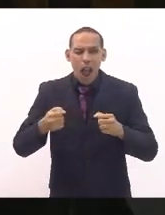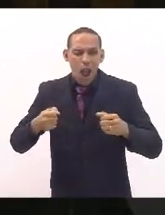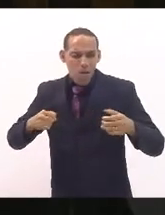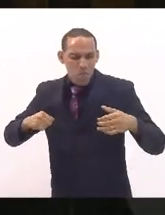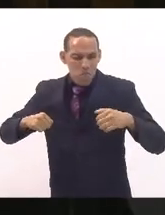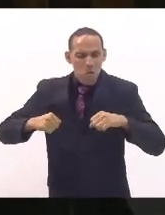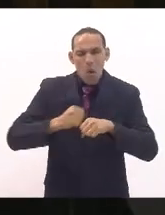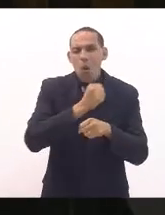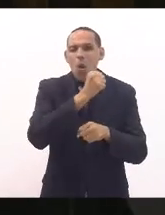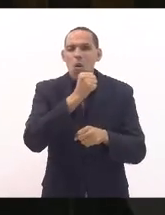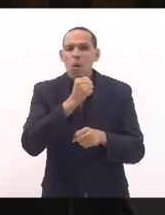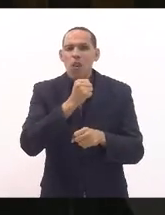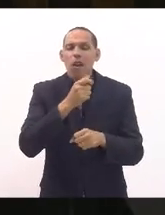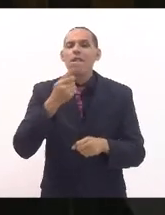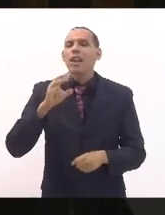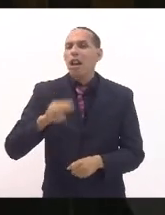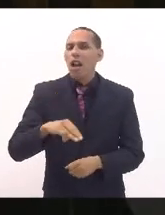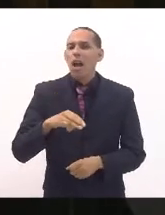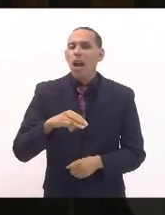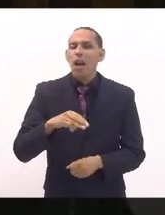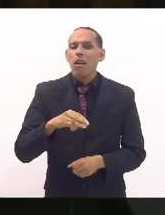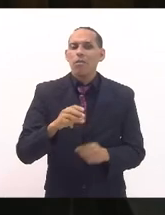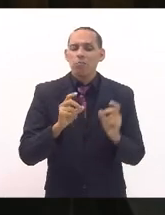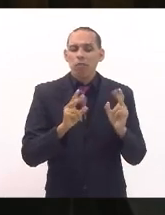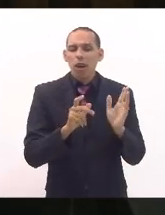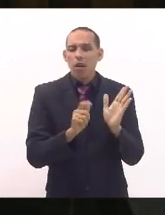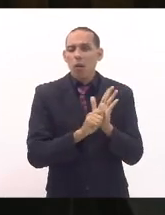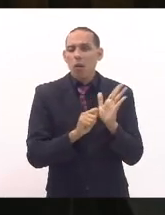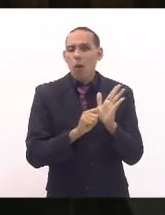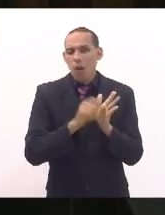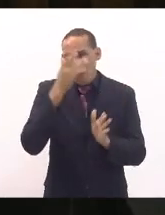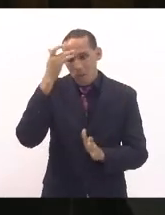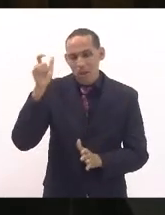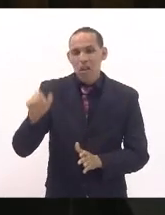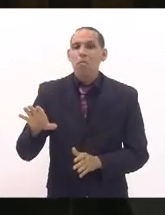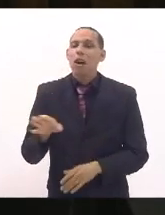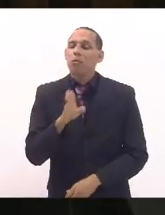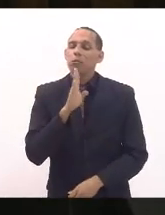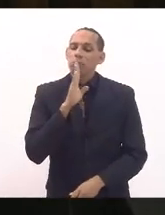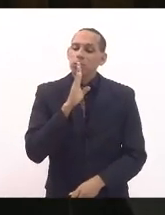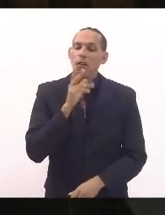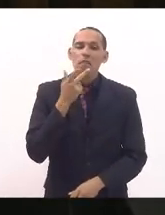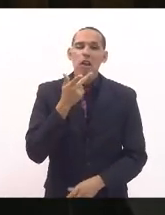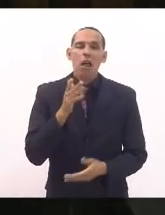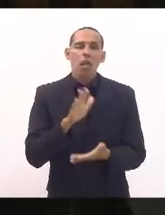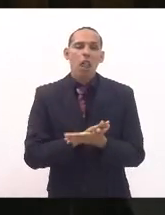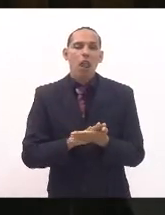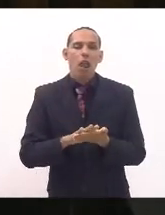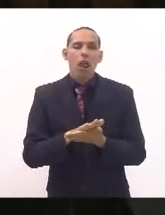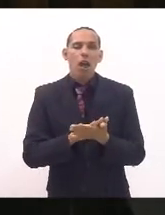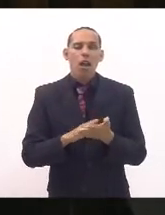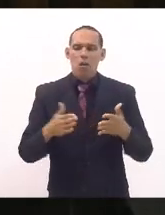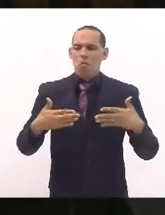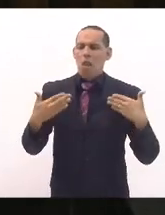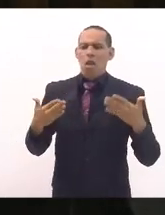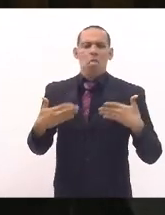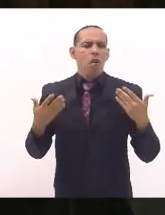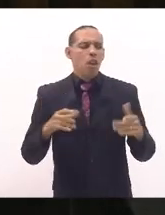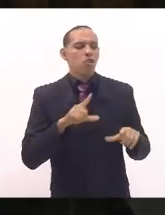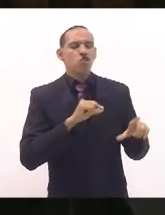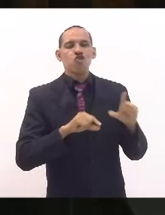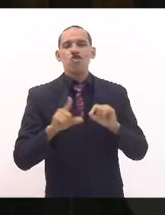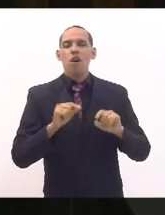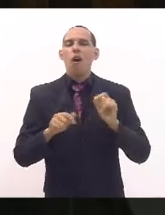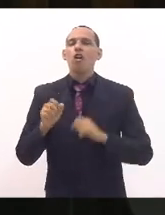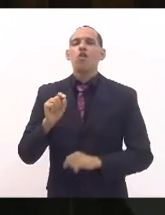um traficante e não deu um pio aqui, ou seja, silêncio, indignação seletiva, como sempre.